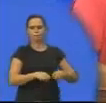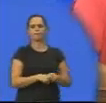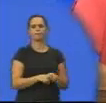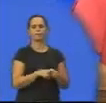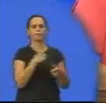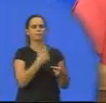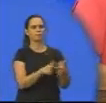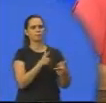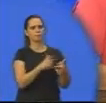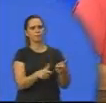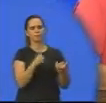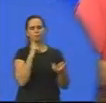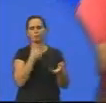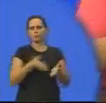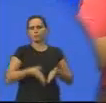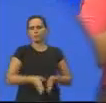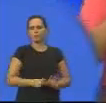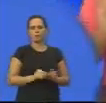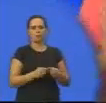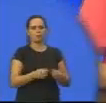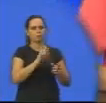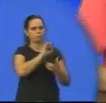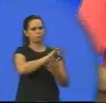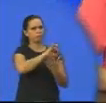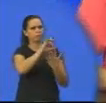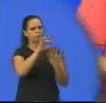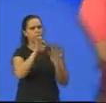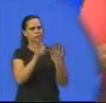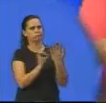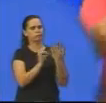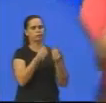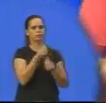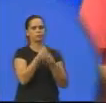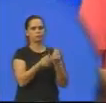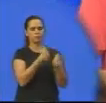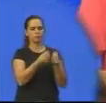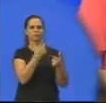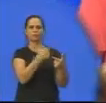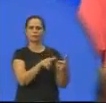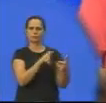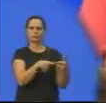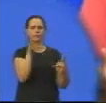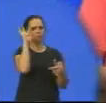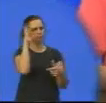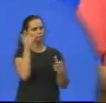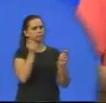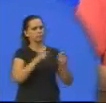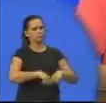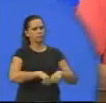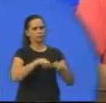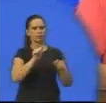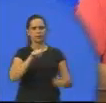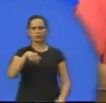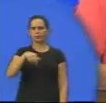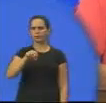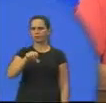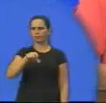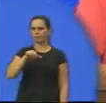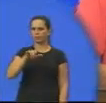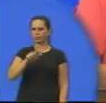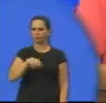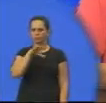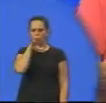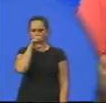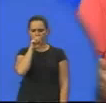Problemas no parto. Então, em cada um desses pode ocorrer um problema. Um deles é a anóxia. A anóxia é a falta